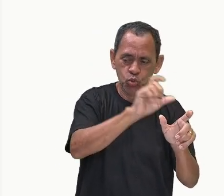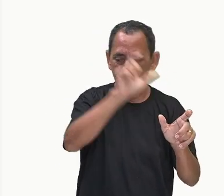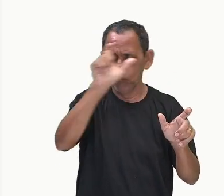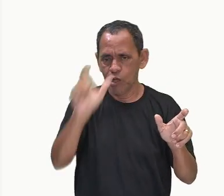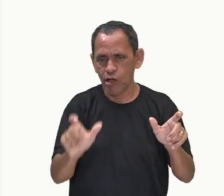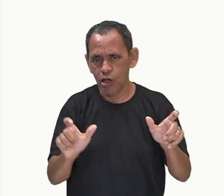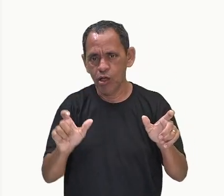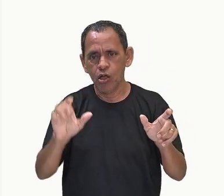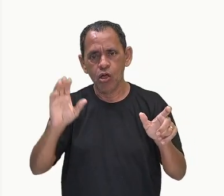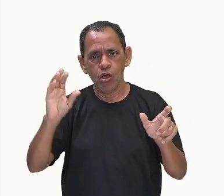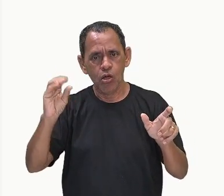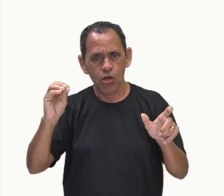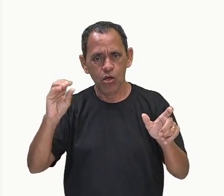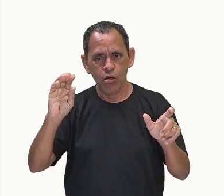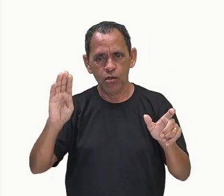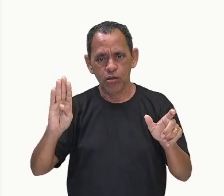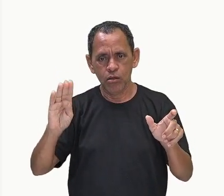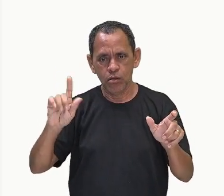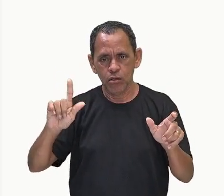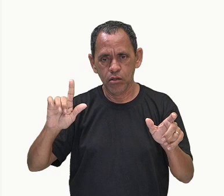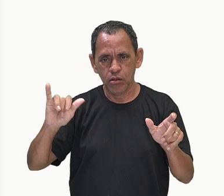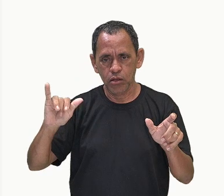da mesma forma que a gente tem